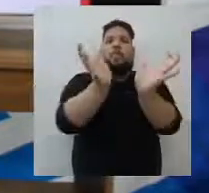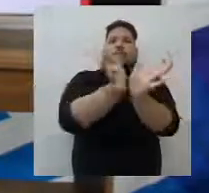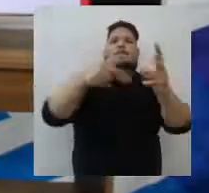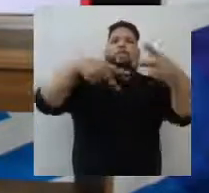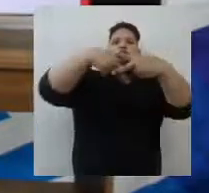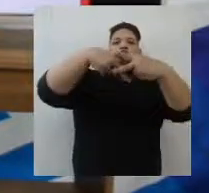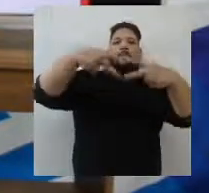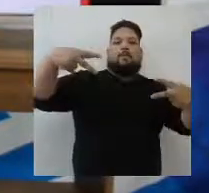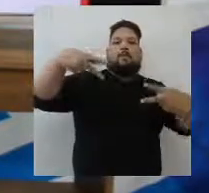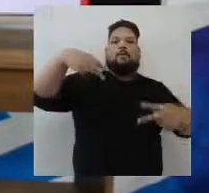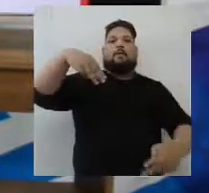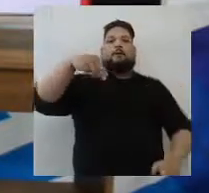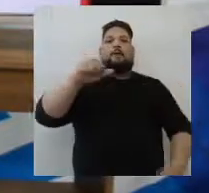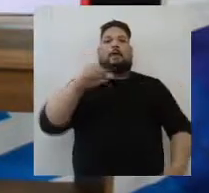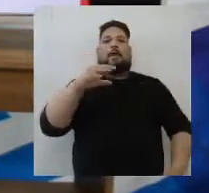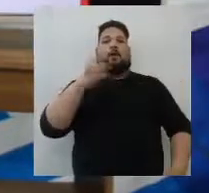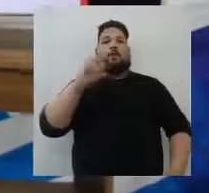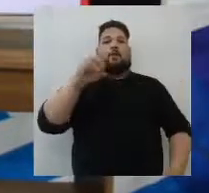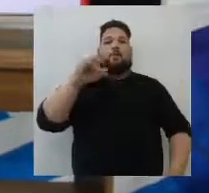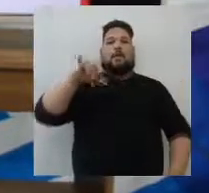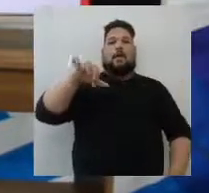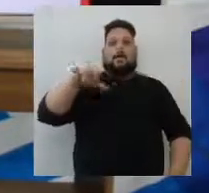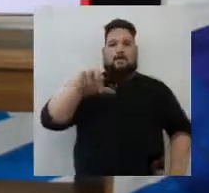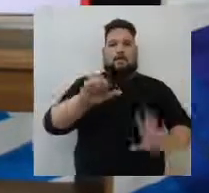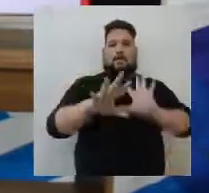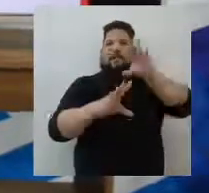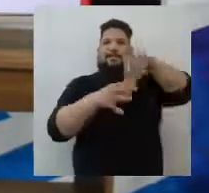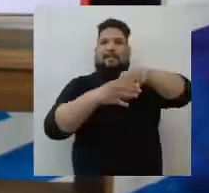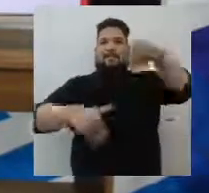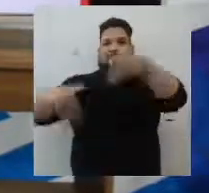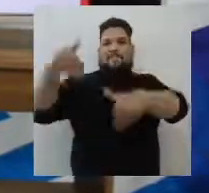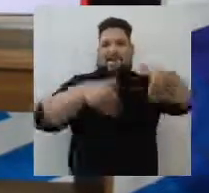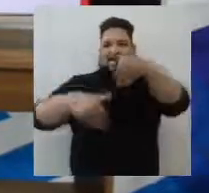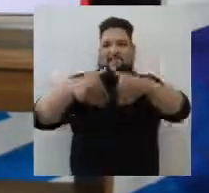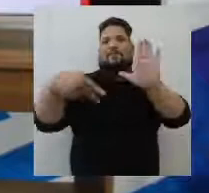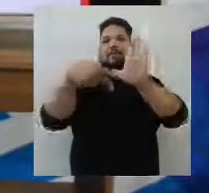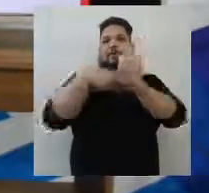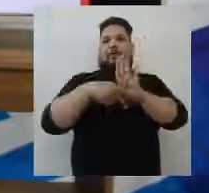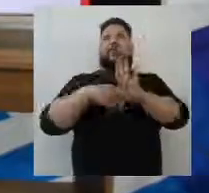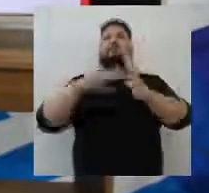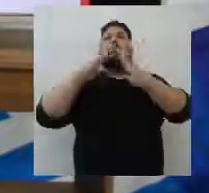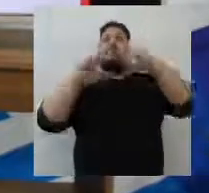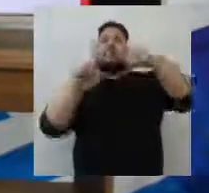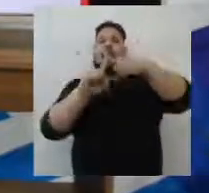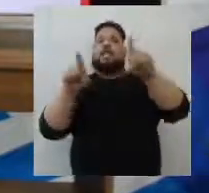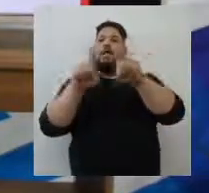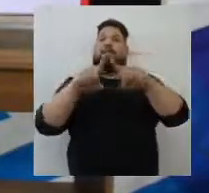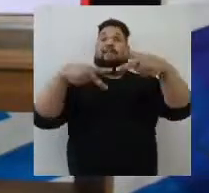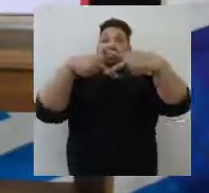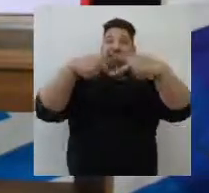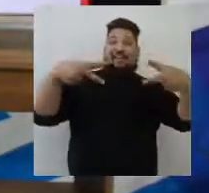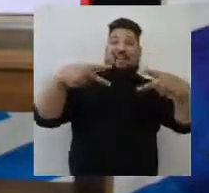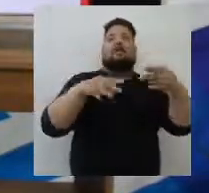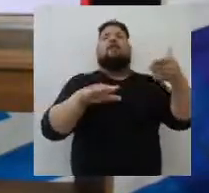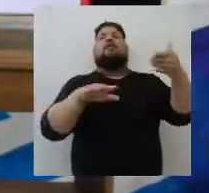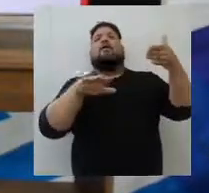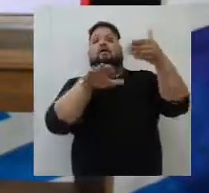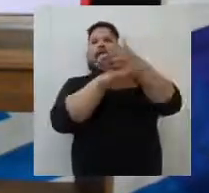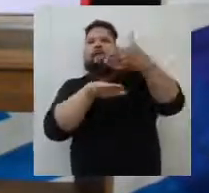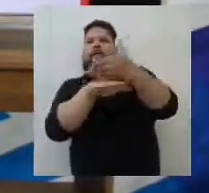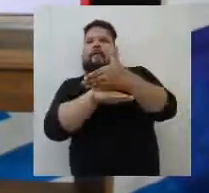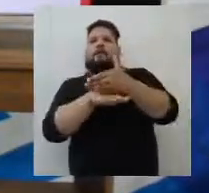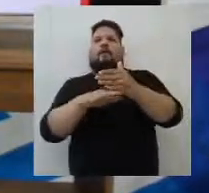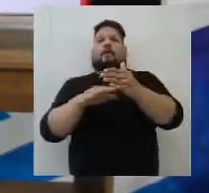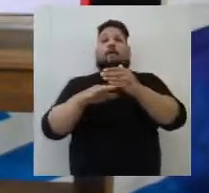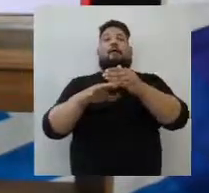maçons em assuntos da igreja. Tá bem? Vai inclusive proibi-los de frequentar as